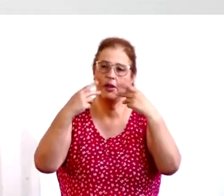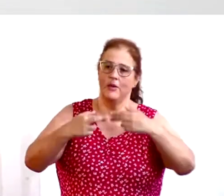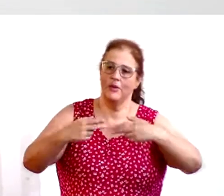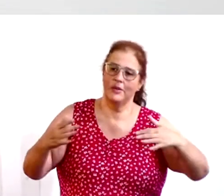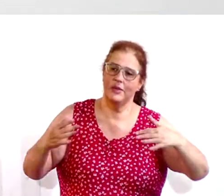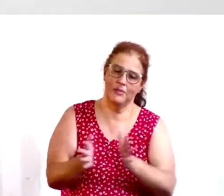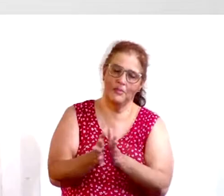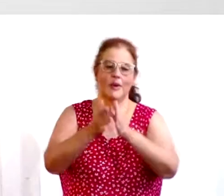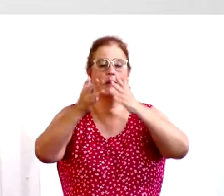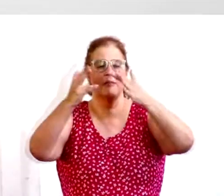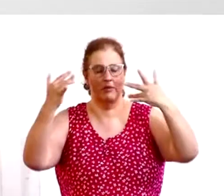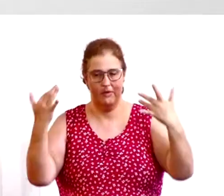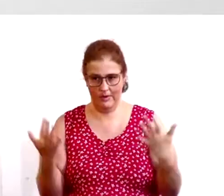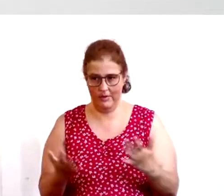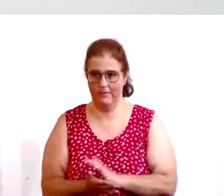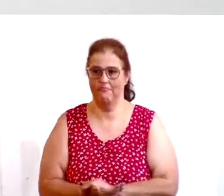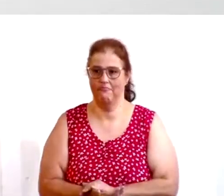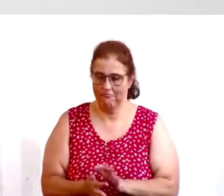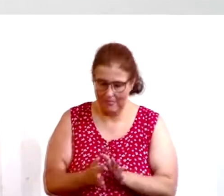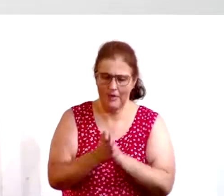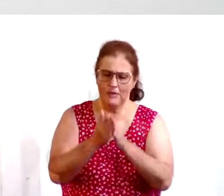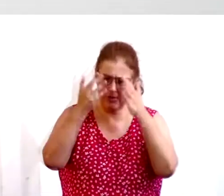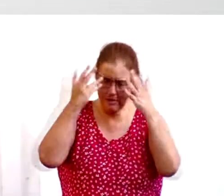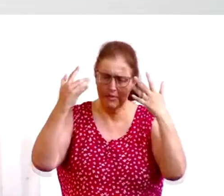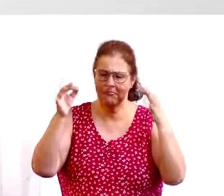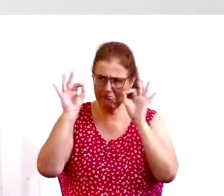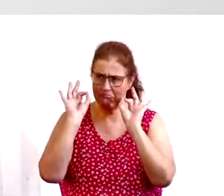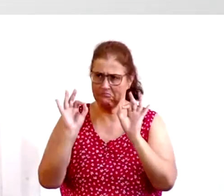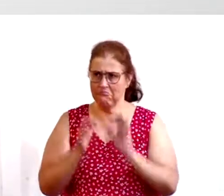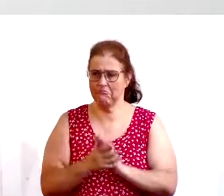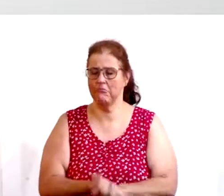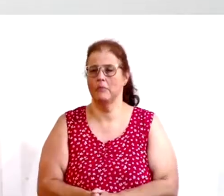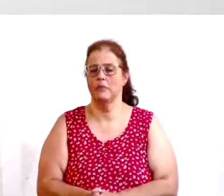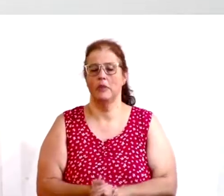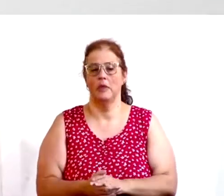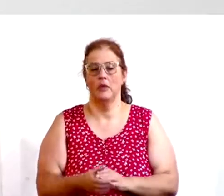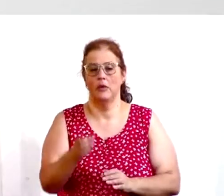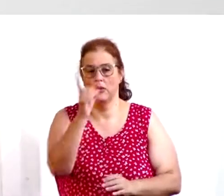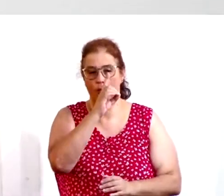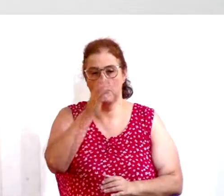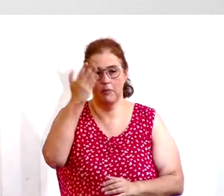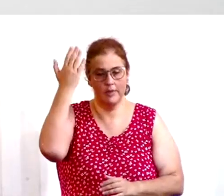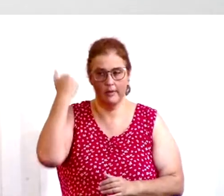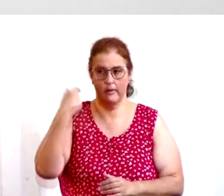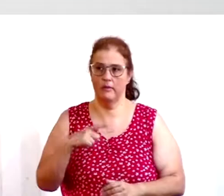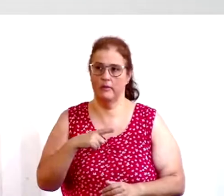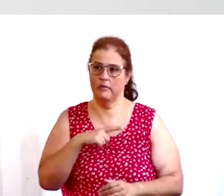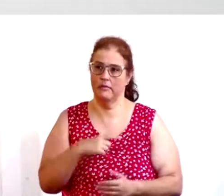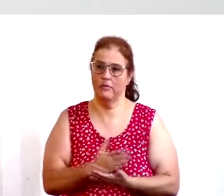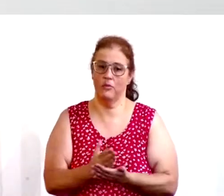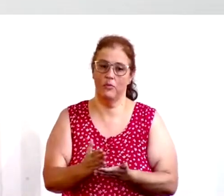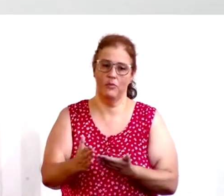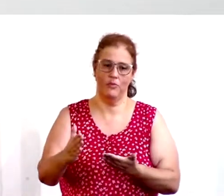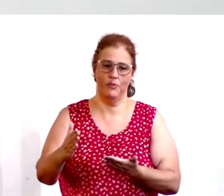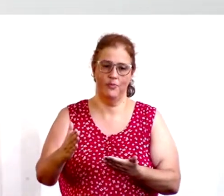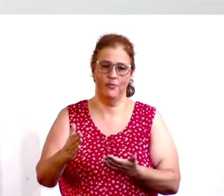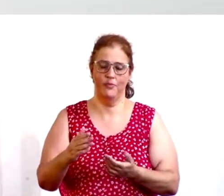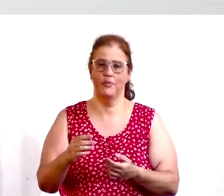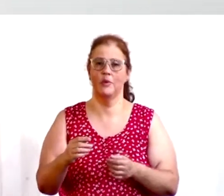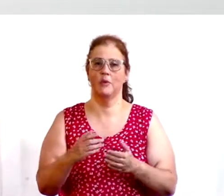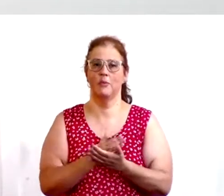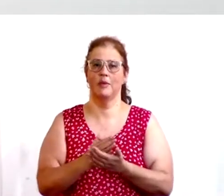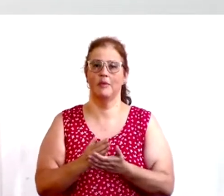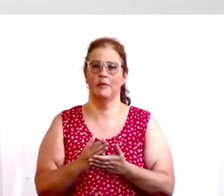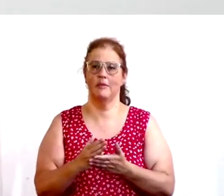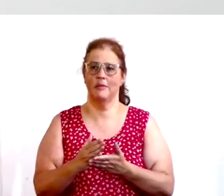magníficas, magníficas mesmo. No domingo passado nós ministramos a palavra neste capítulo,